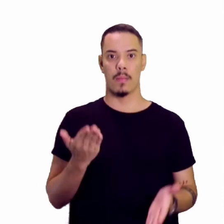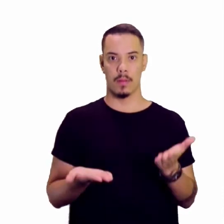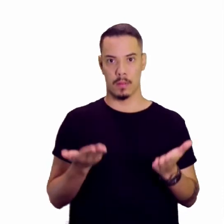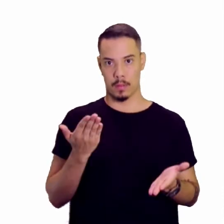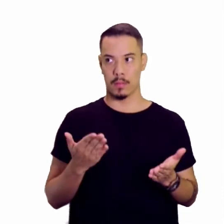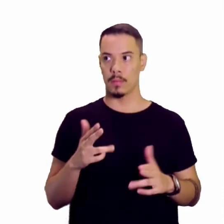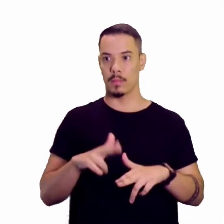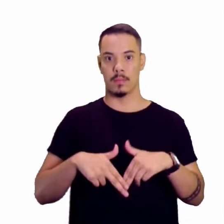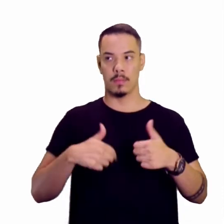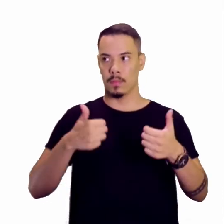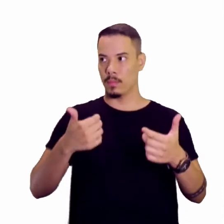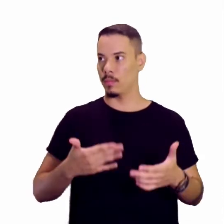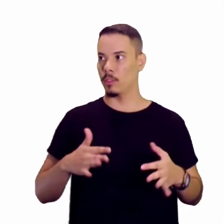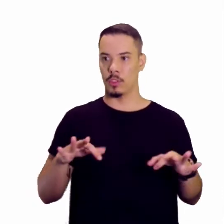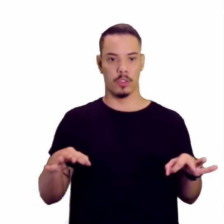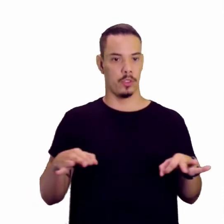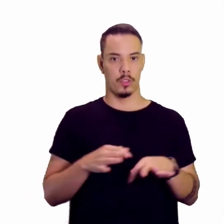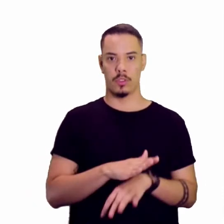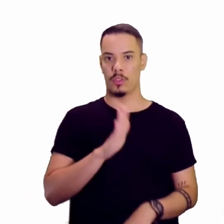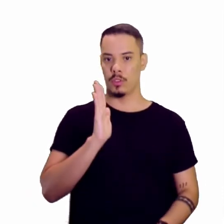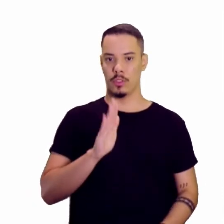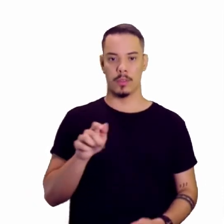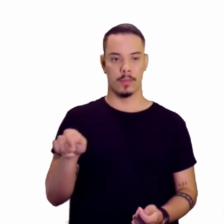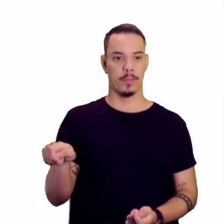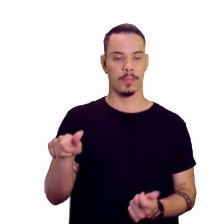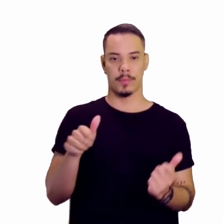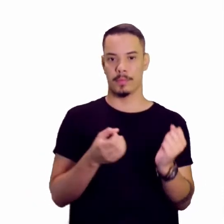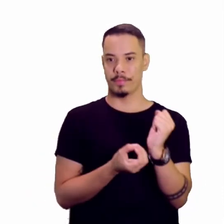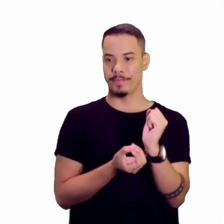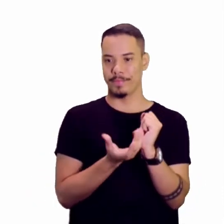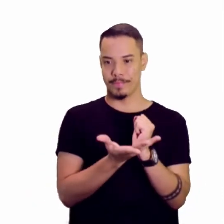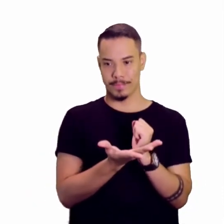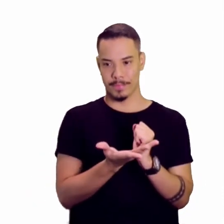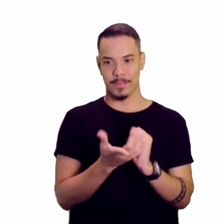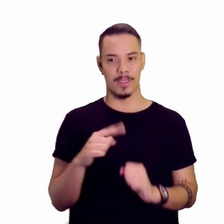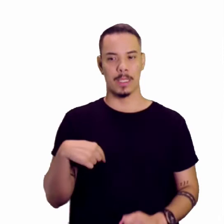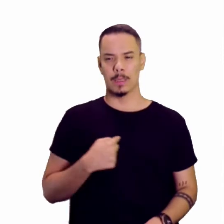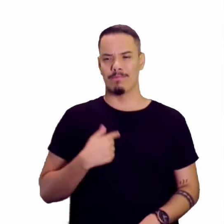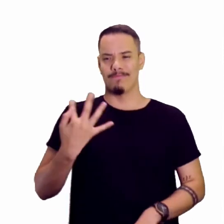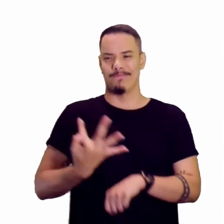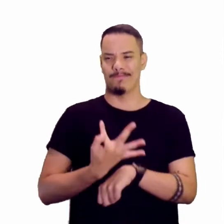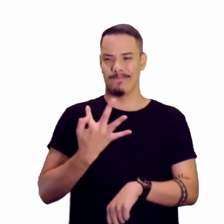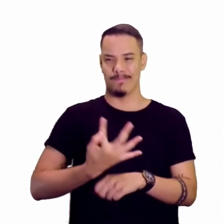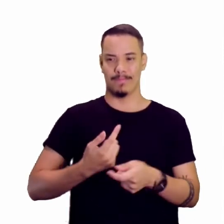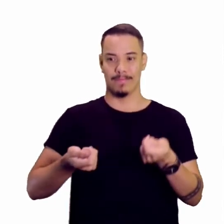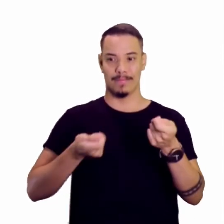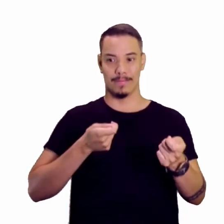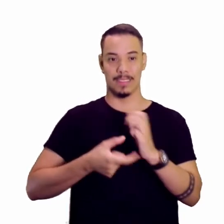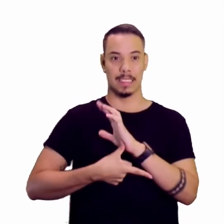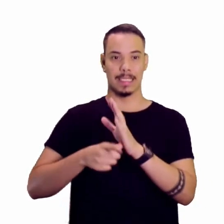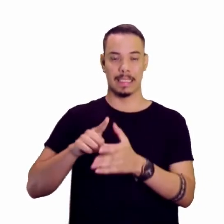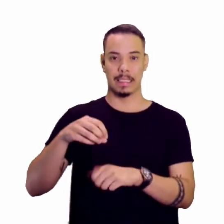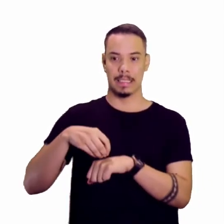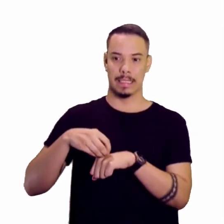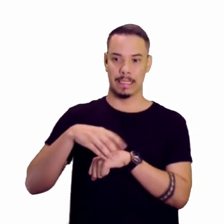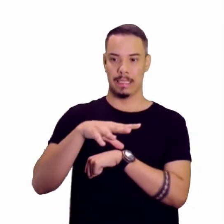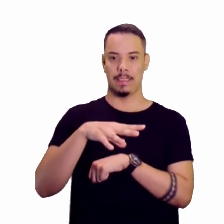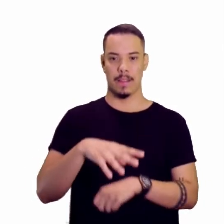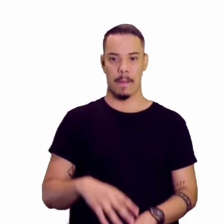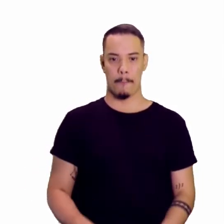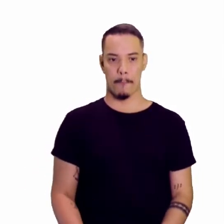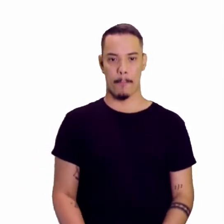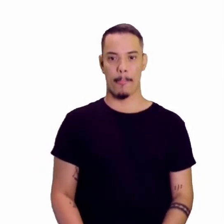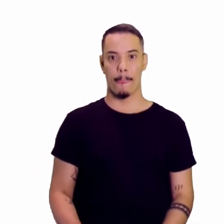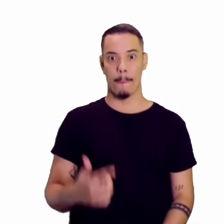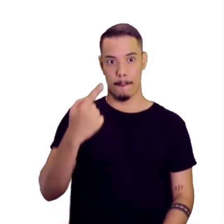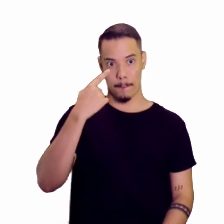das balanças aí, ó. Dando spoiler, a gente não aguenta, né? Né? Se aguenta, né? Tem que falar antes. Então, Olha tá